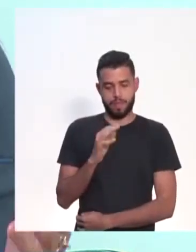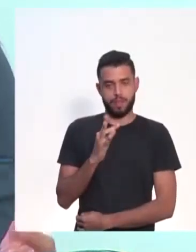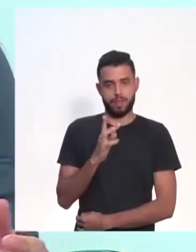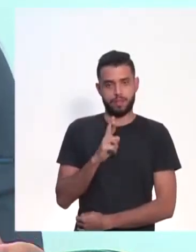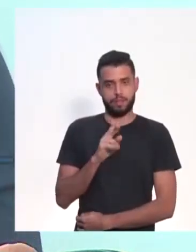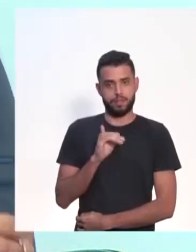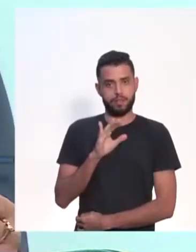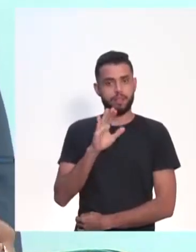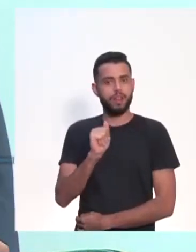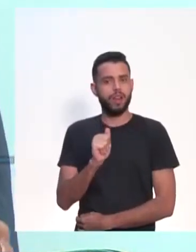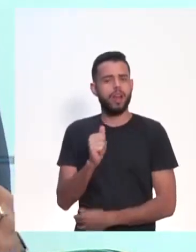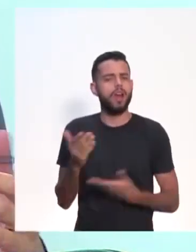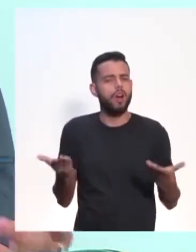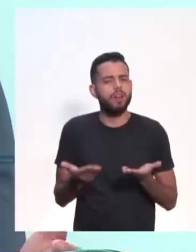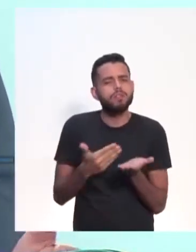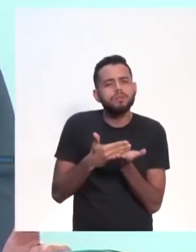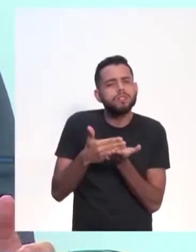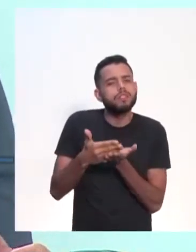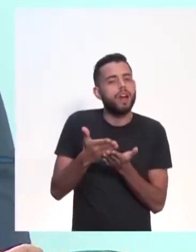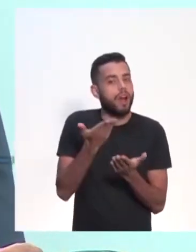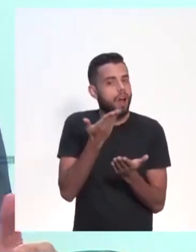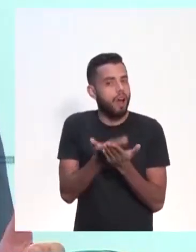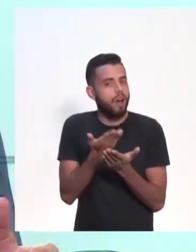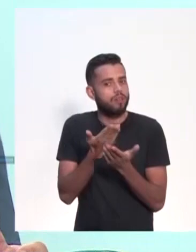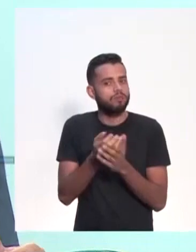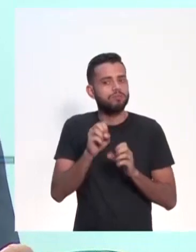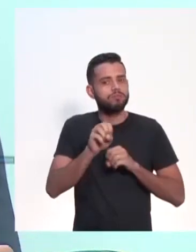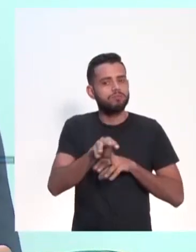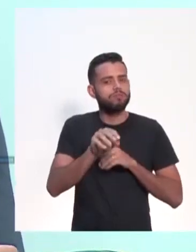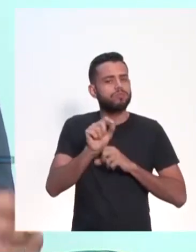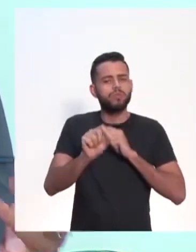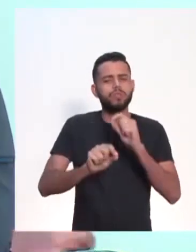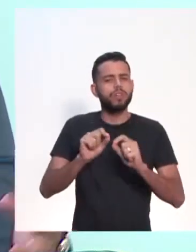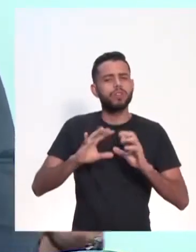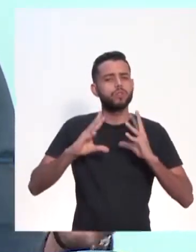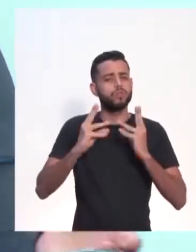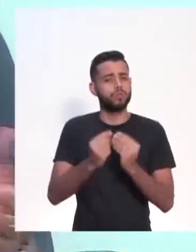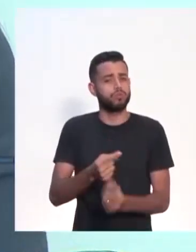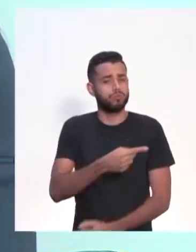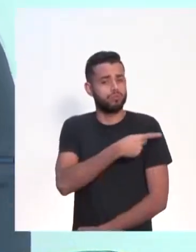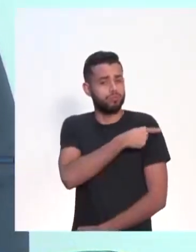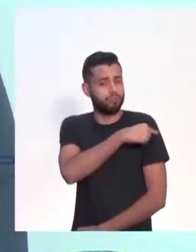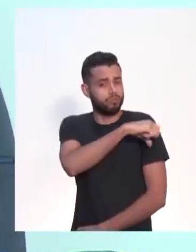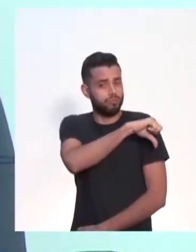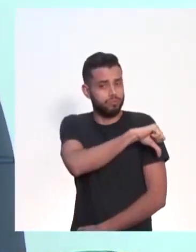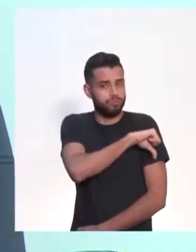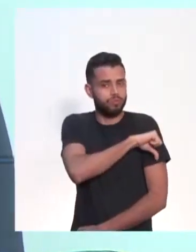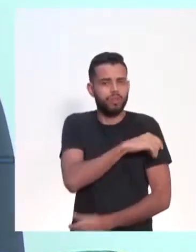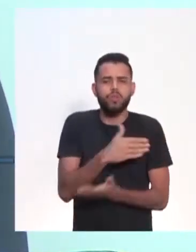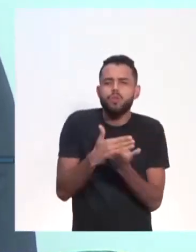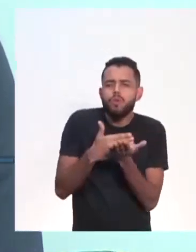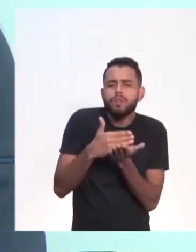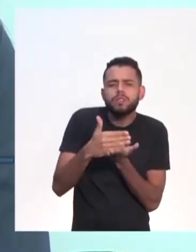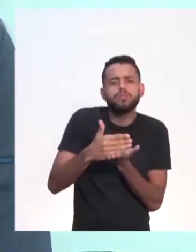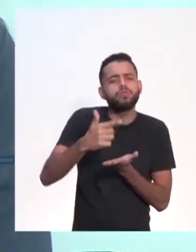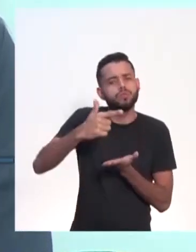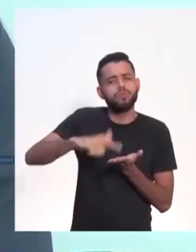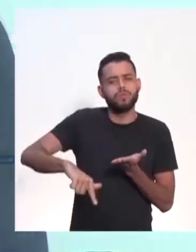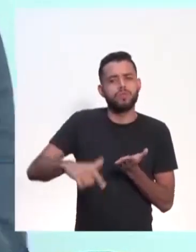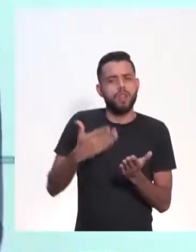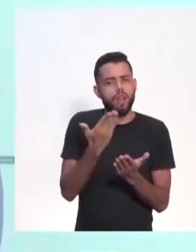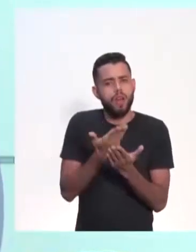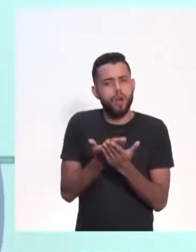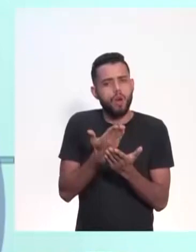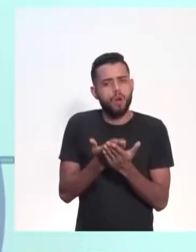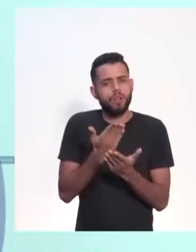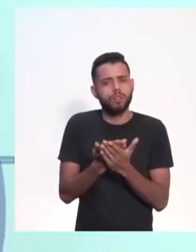a nossa aula pensada para todos os anos do Fundamental, nesse início de retomada das aulas